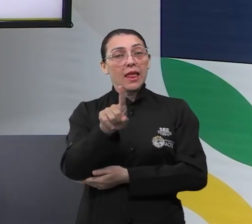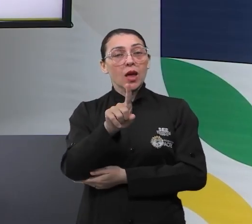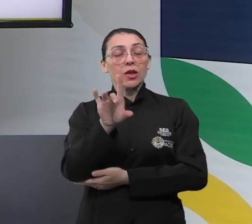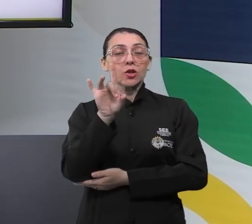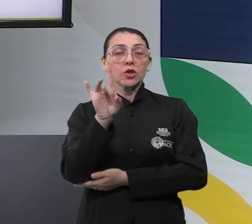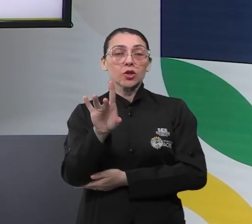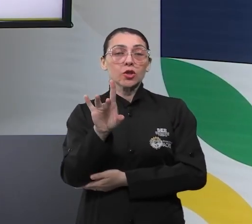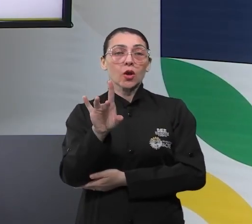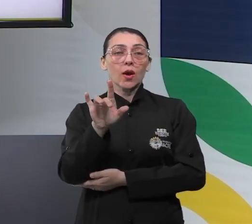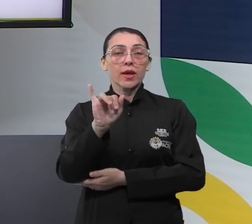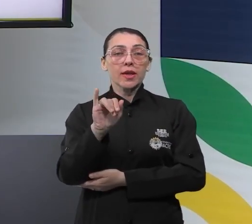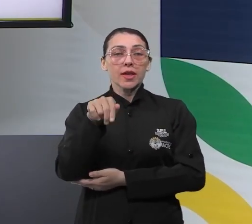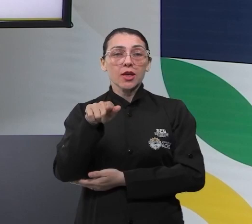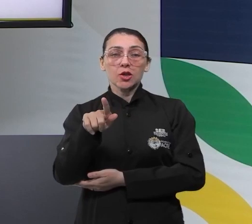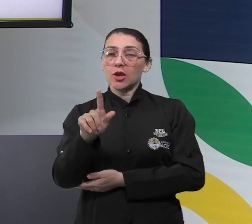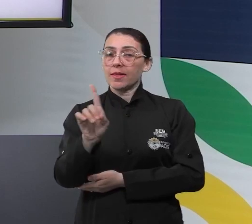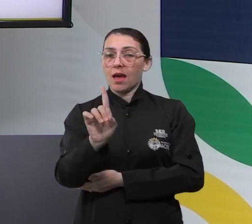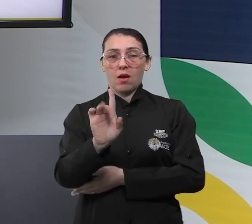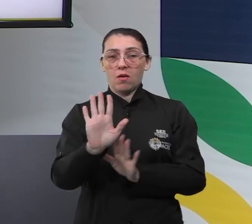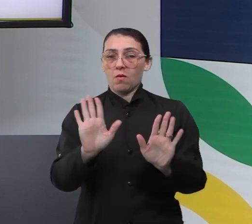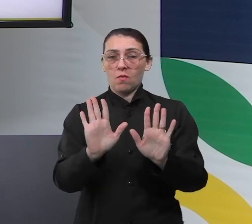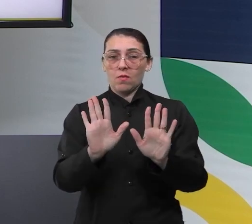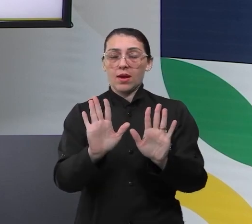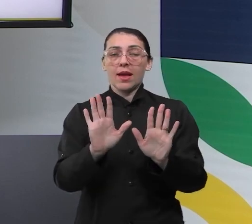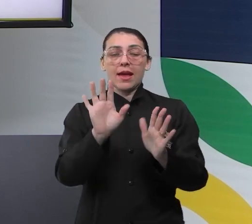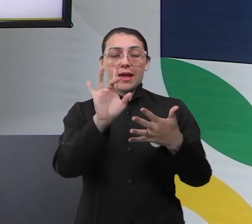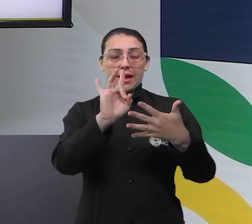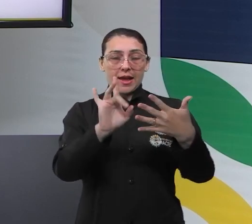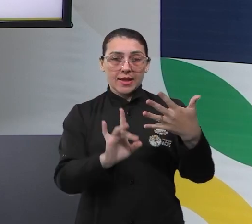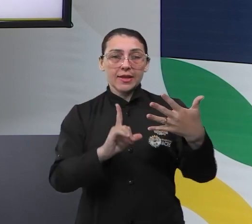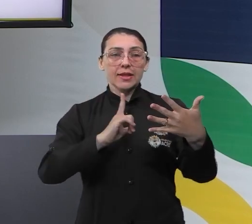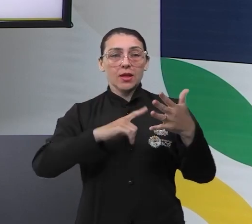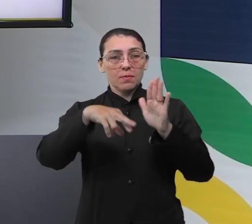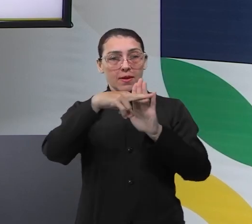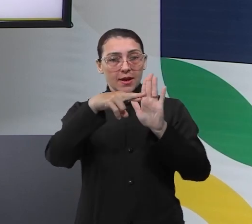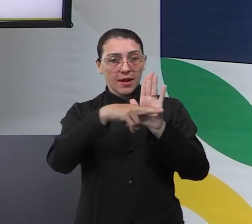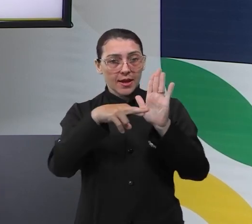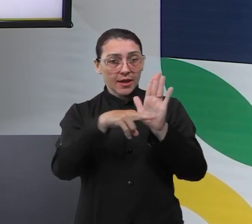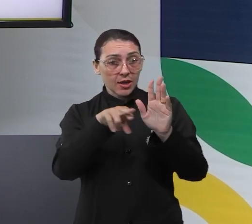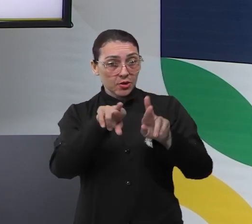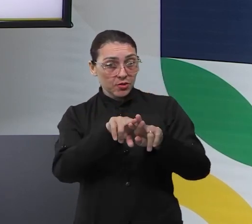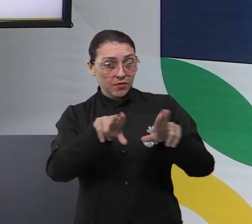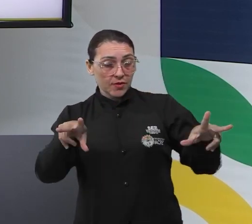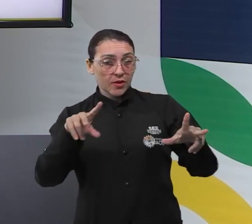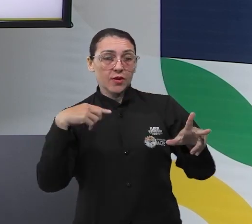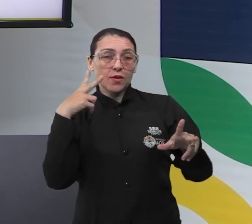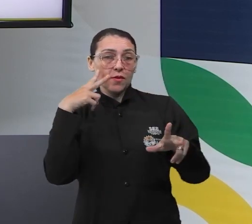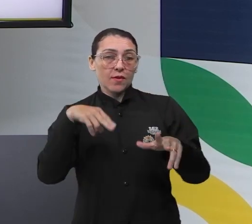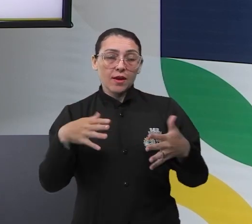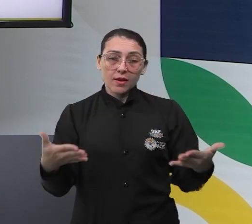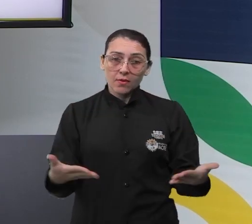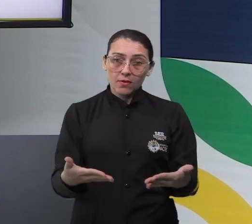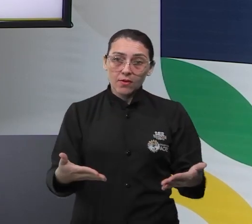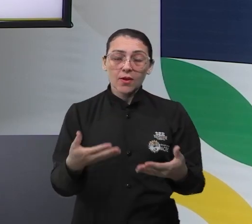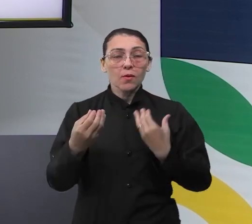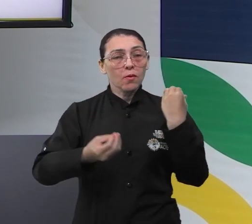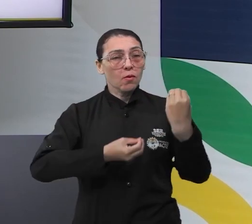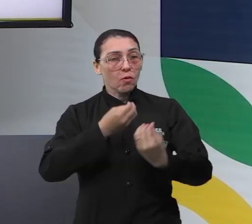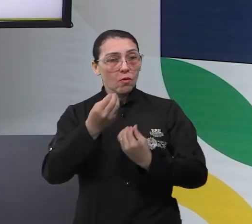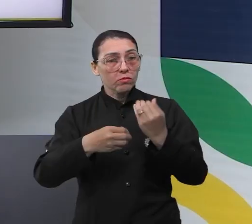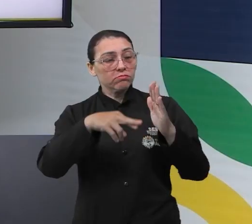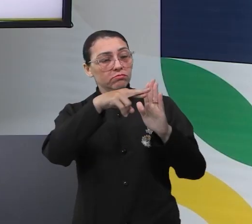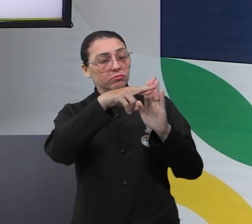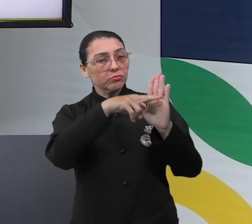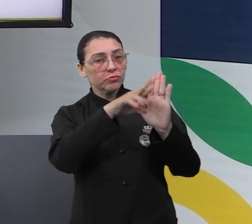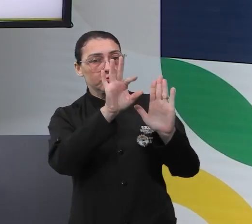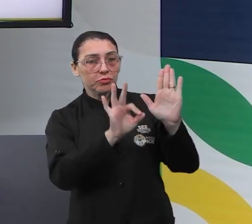colocar ing no final de todos os verbos. Cada um deles possui uma regra diferente e nós vamos ver agora como que cada uma